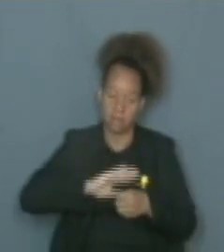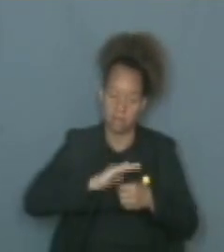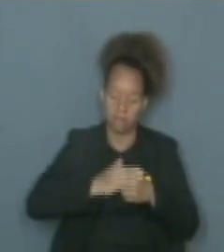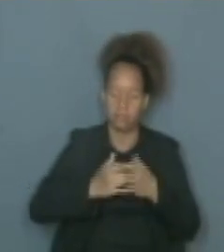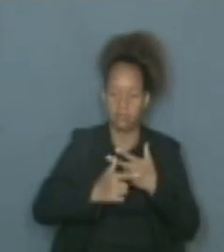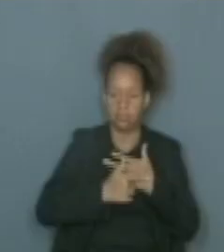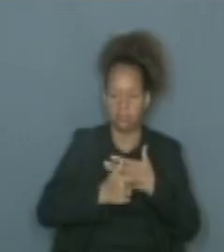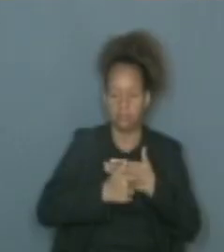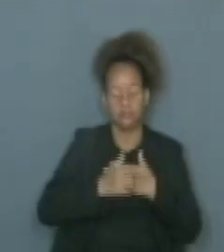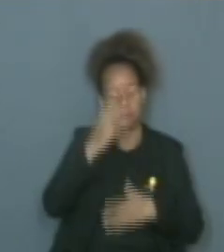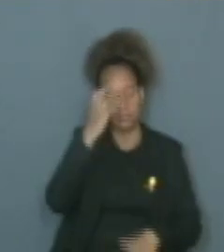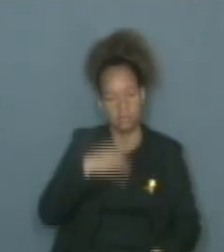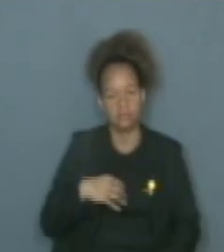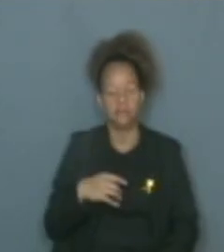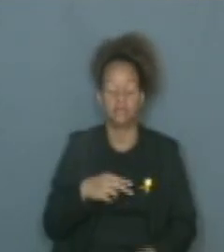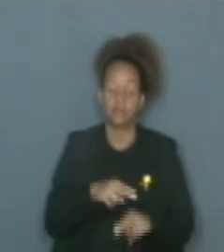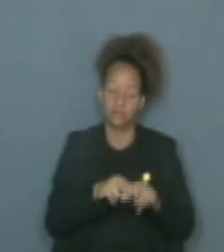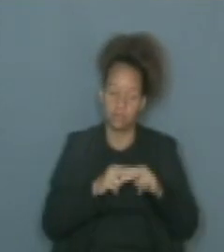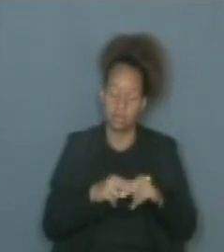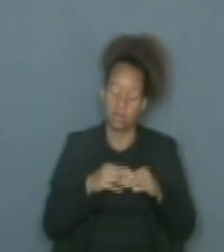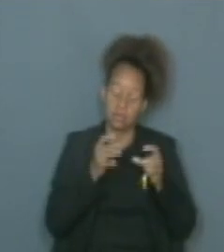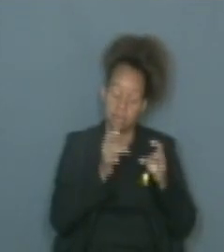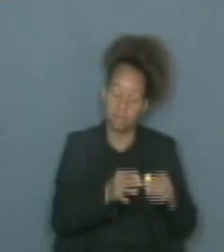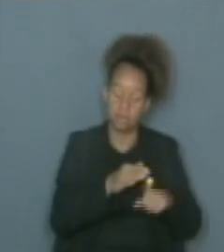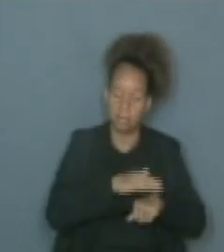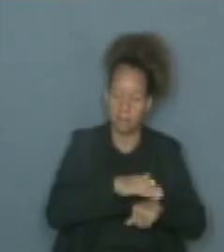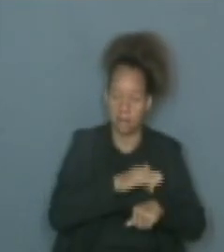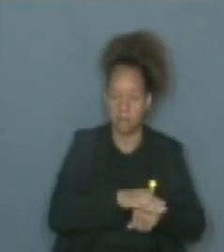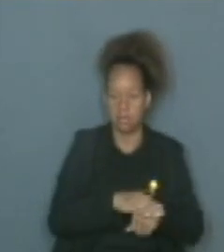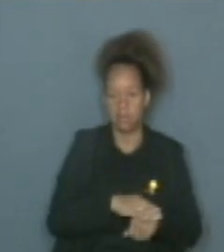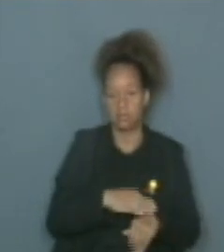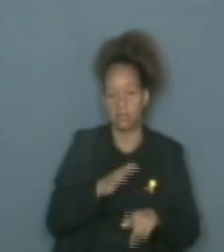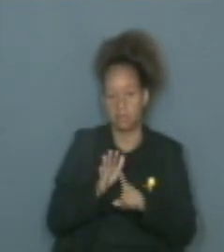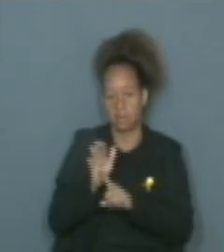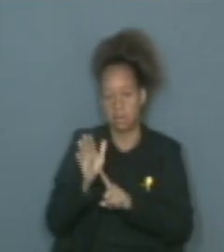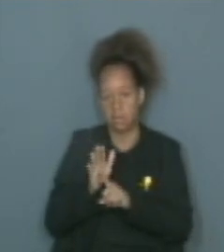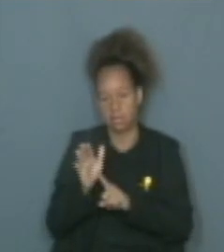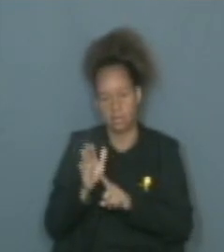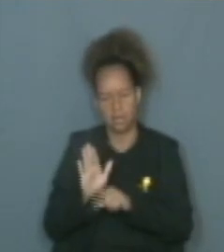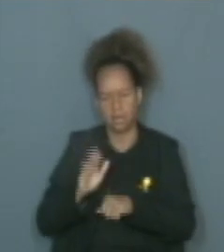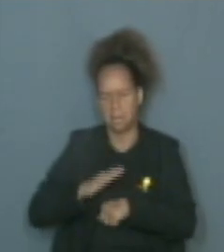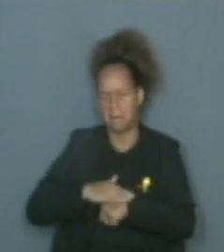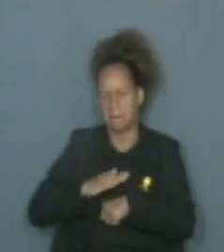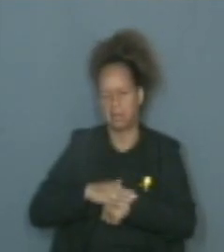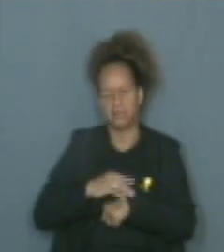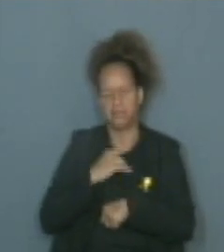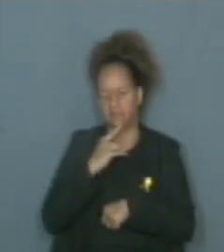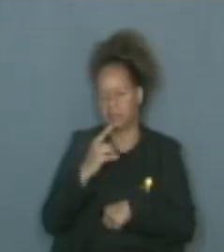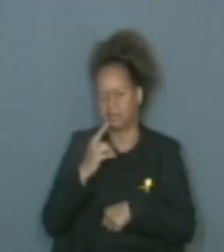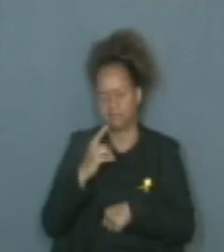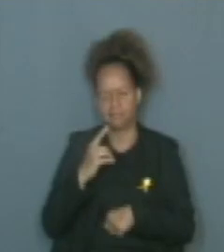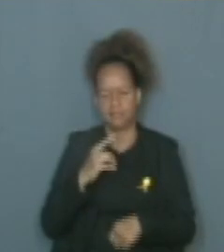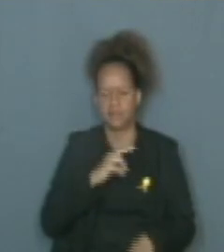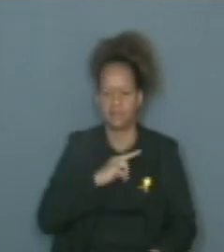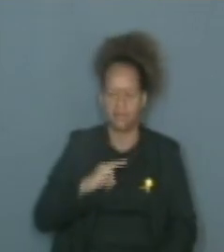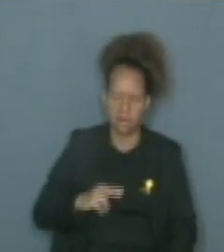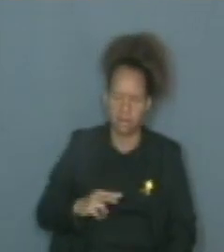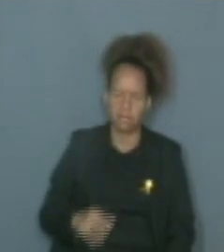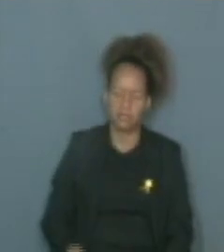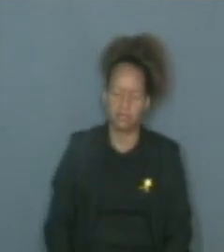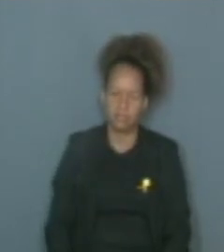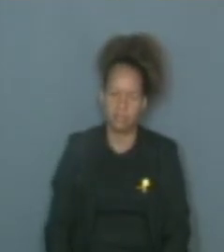papel e com celeridade, por esse motivo que nós pedimos a dispensa de prazo. E quanto às emendas, em momento nenhum vereador que